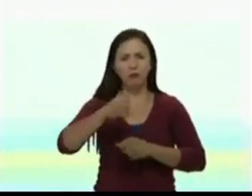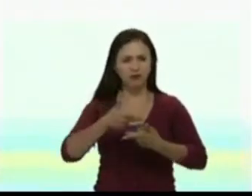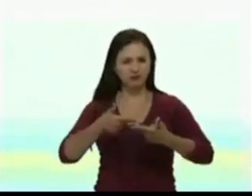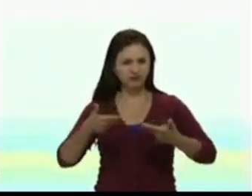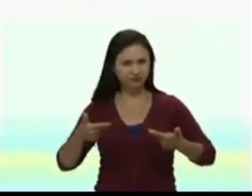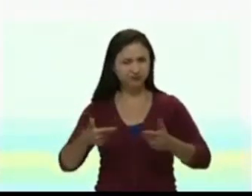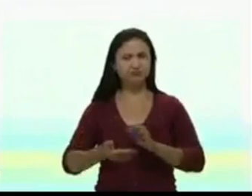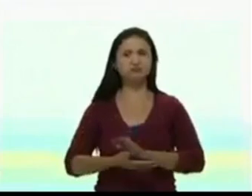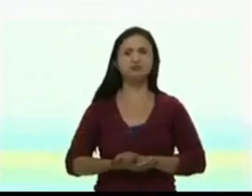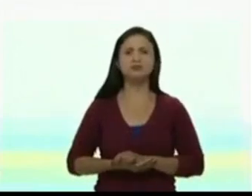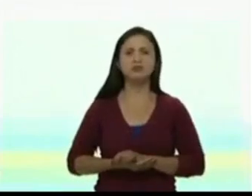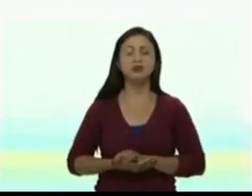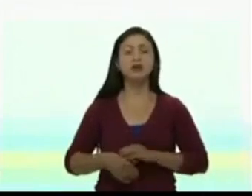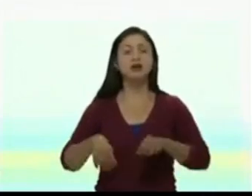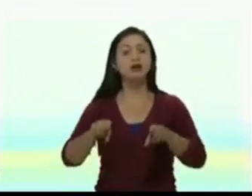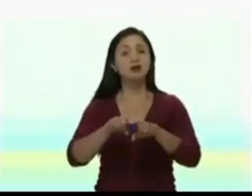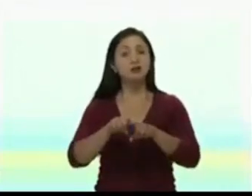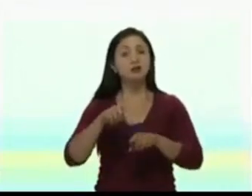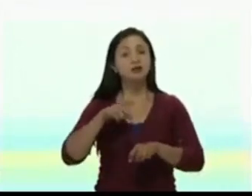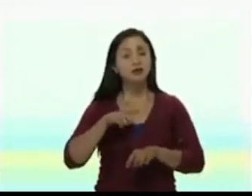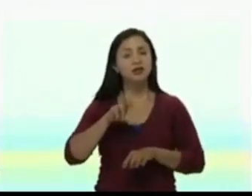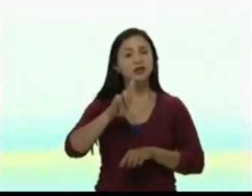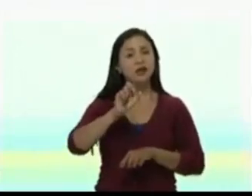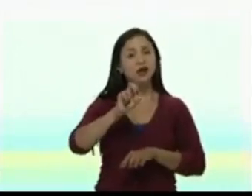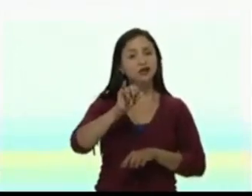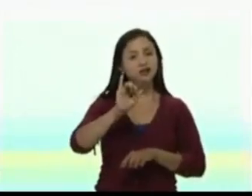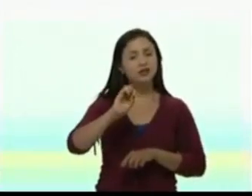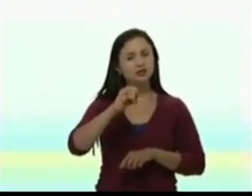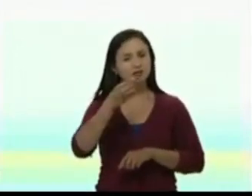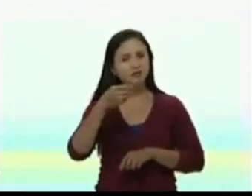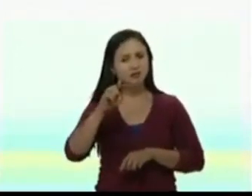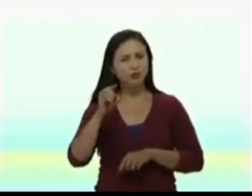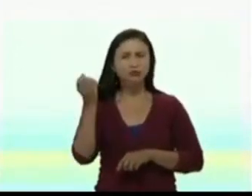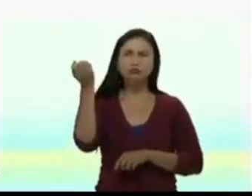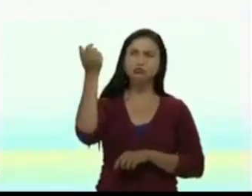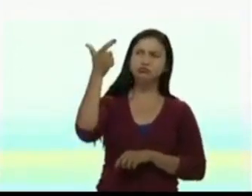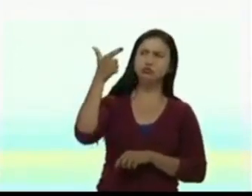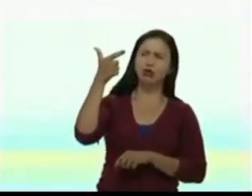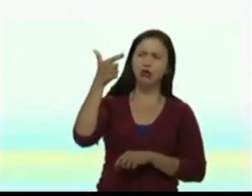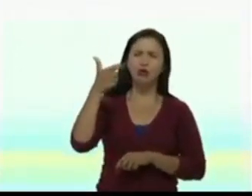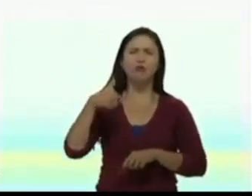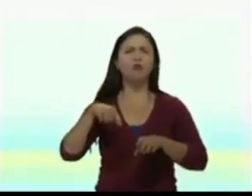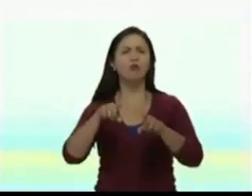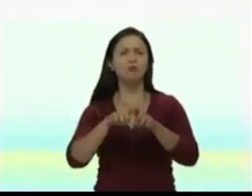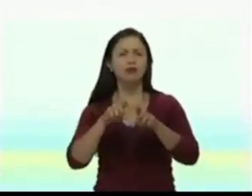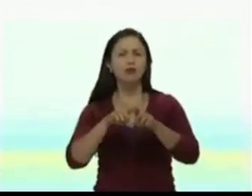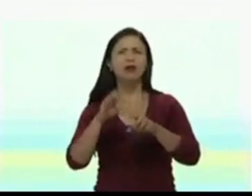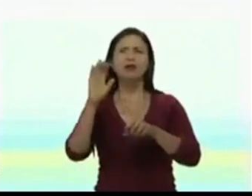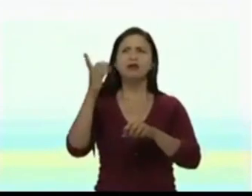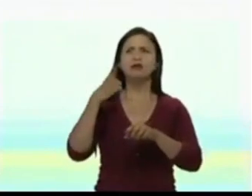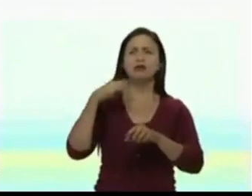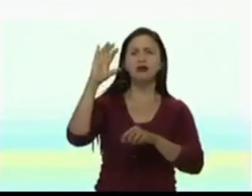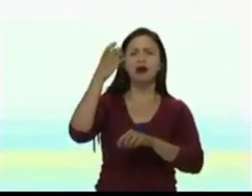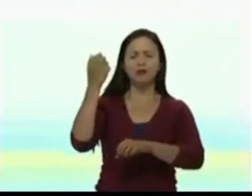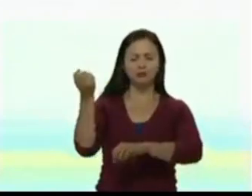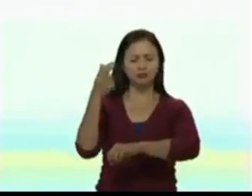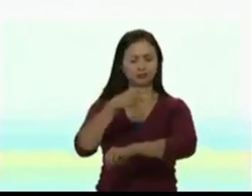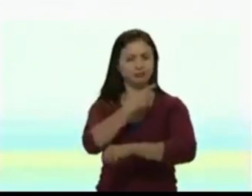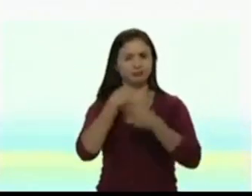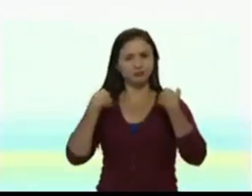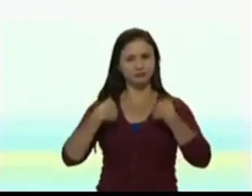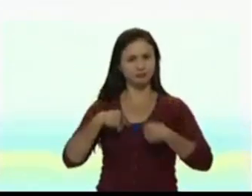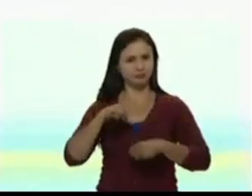de alimentos. A radiação ultravioleta, que é a exposição ao sol, lâmpadas e câmeras de bronzeamento.